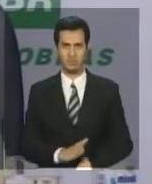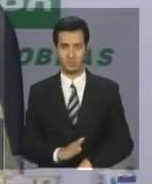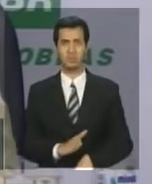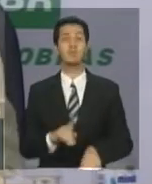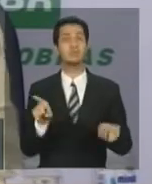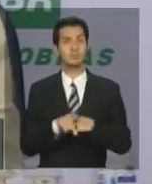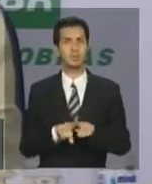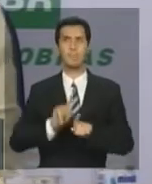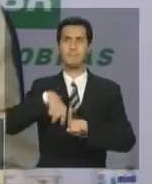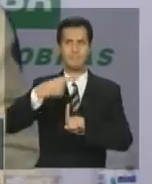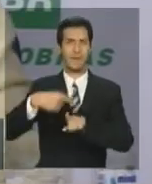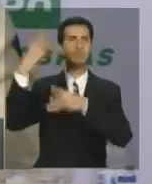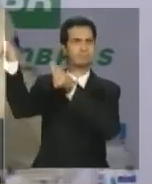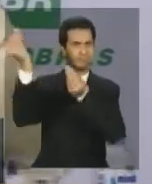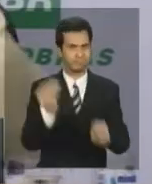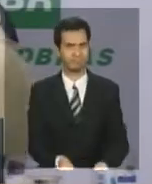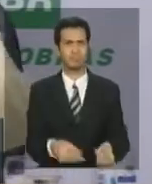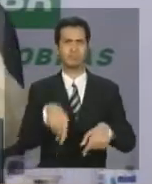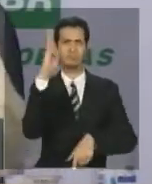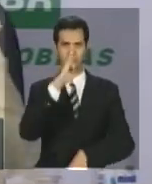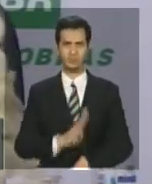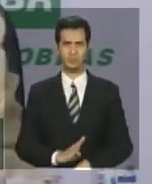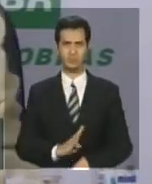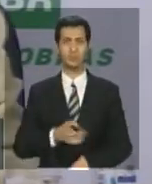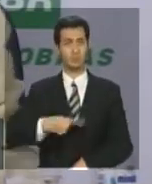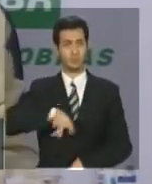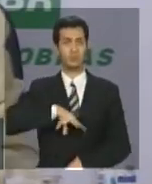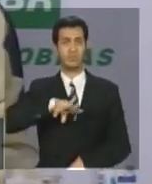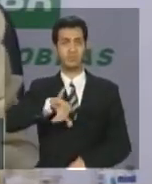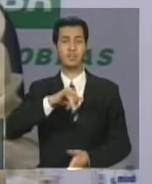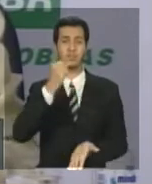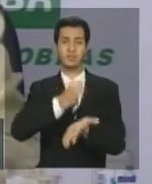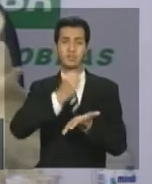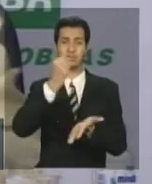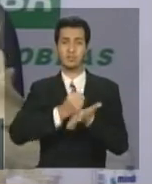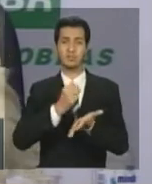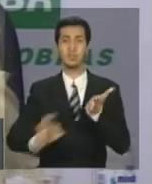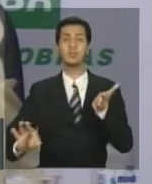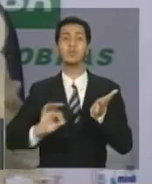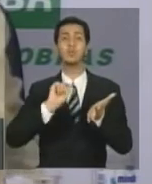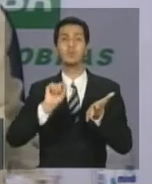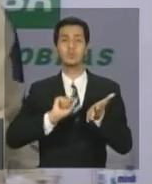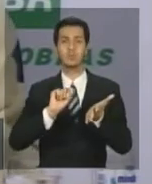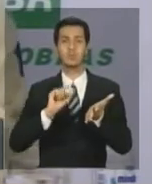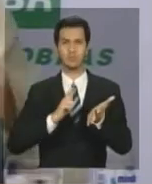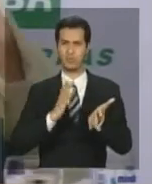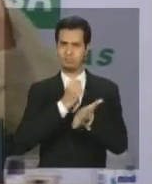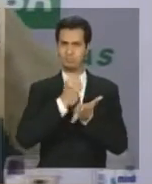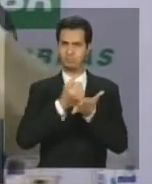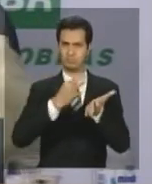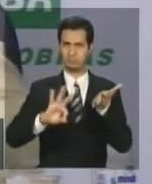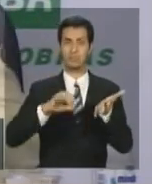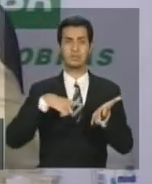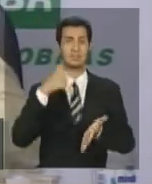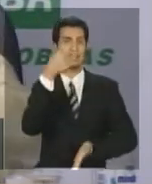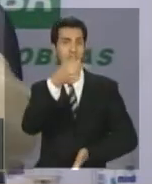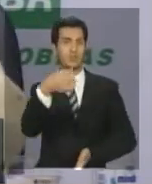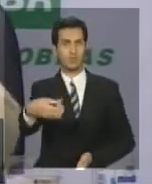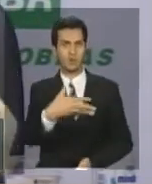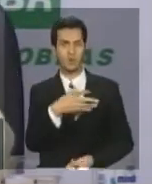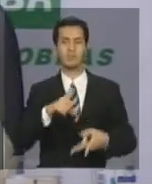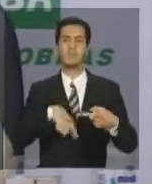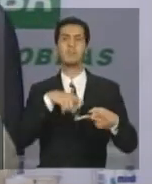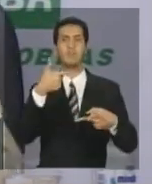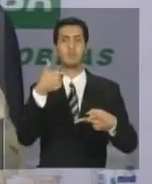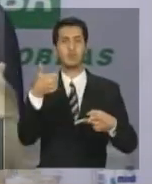chegam outras tantas. Nós vamos estar assinando o contrato para a produção, já assinamos de 7, agora 21 e